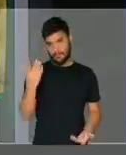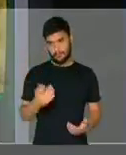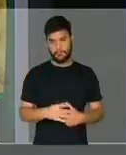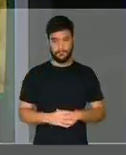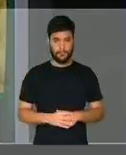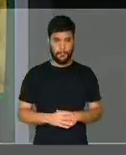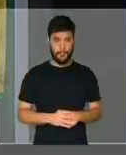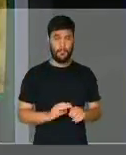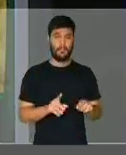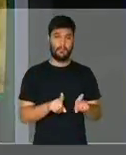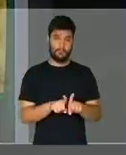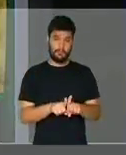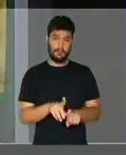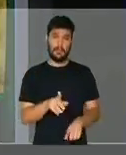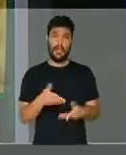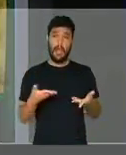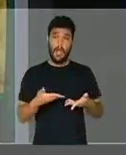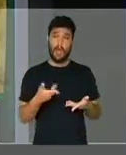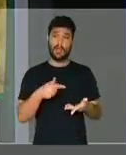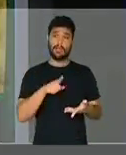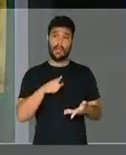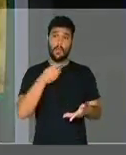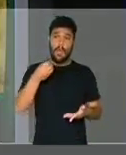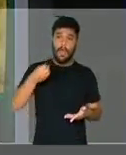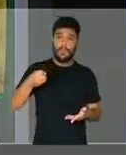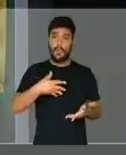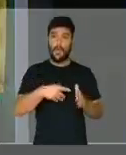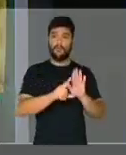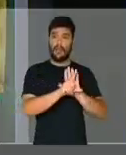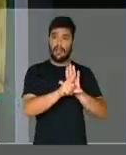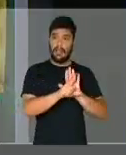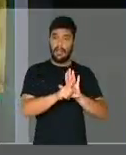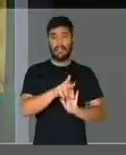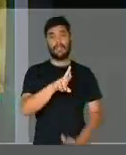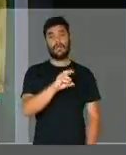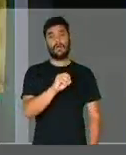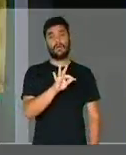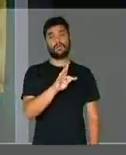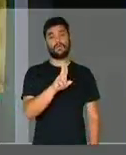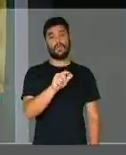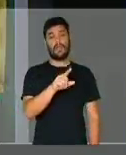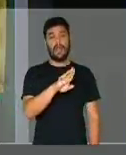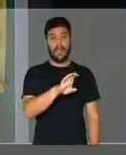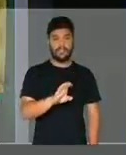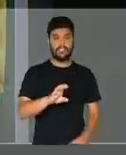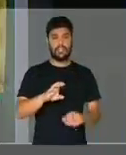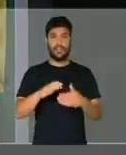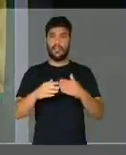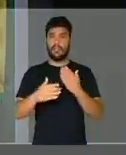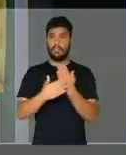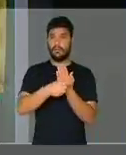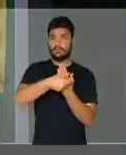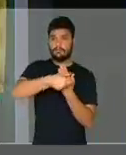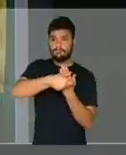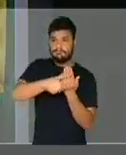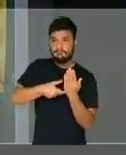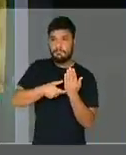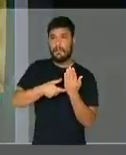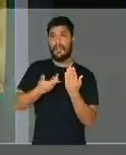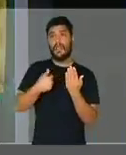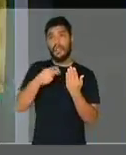na recente regulamentação europeia sobre rotulagem, especialmente no interesse público,